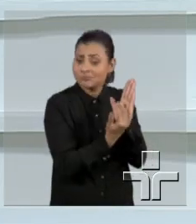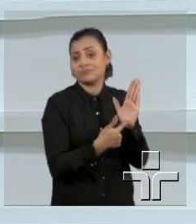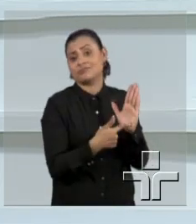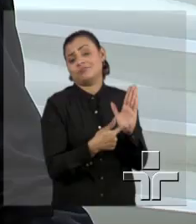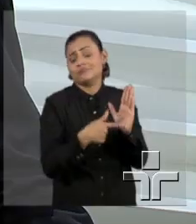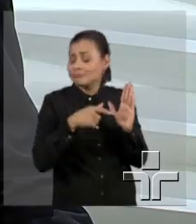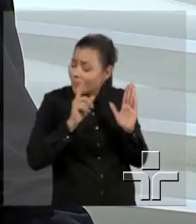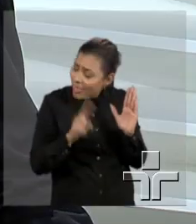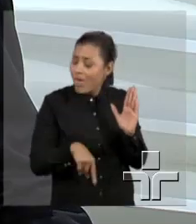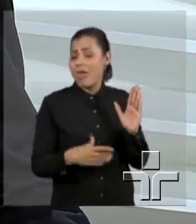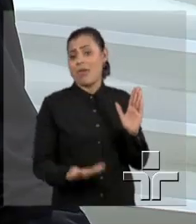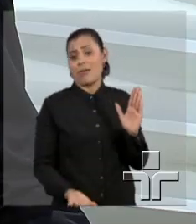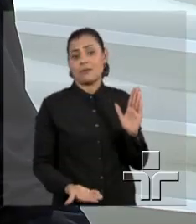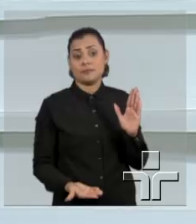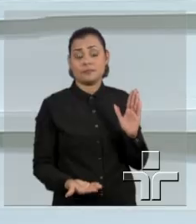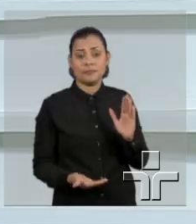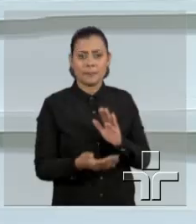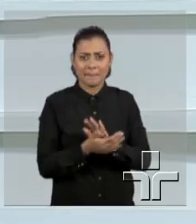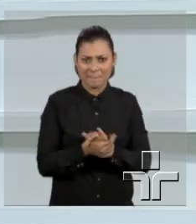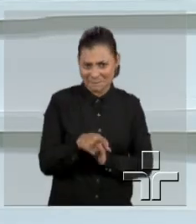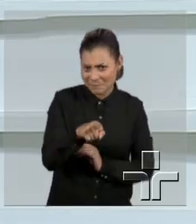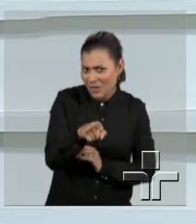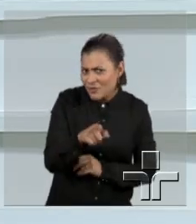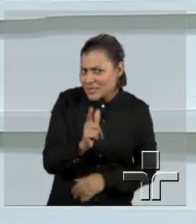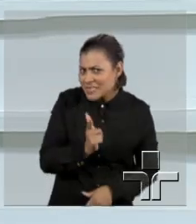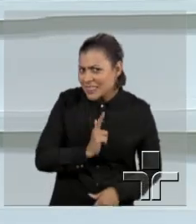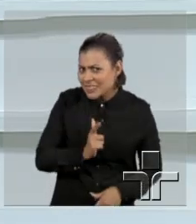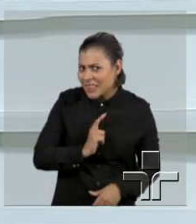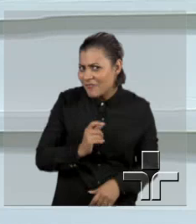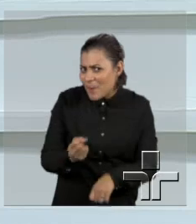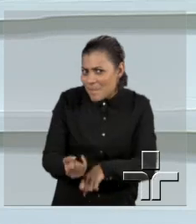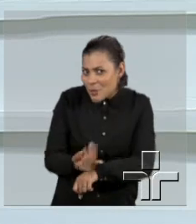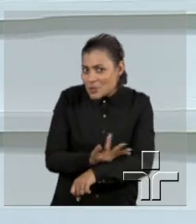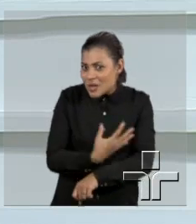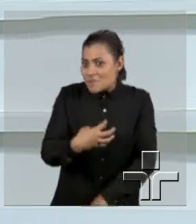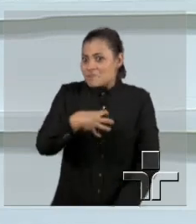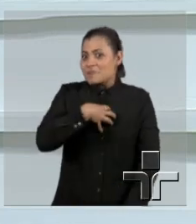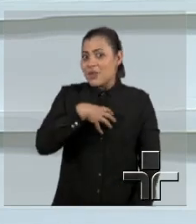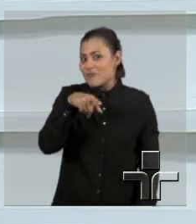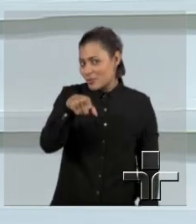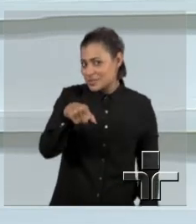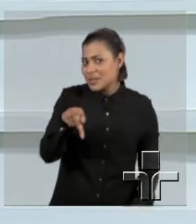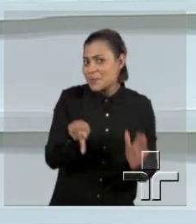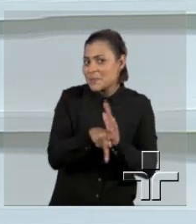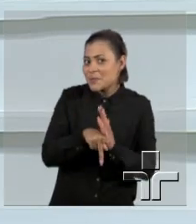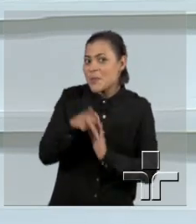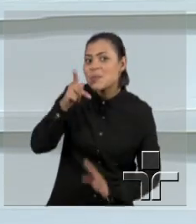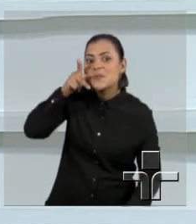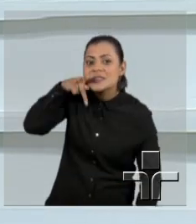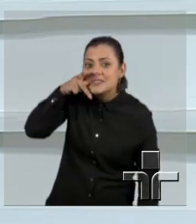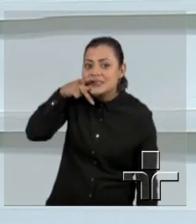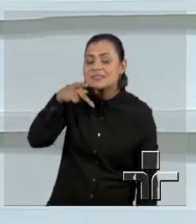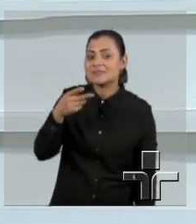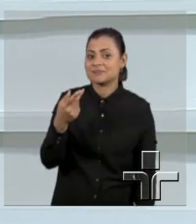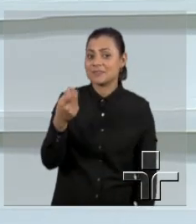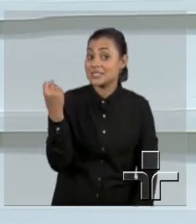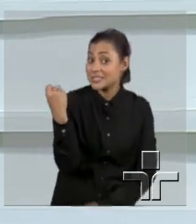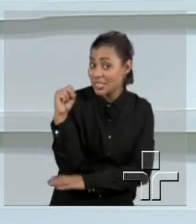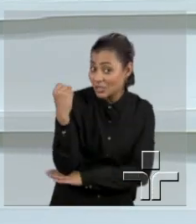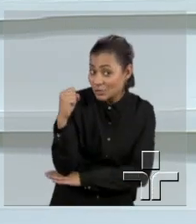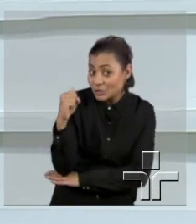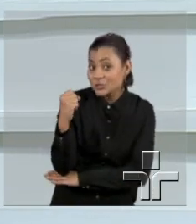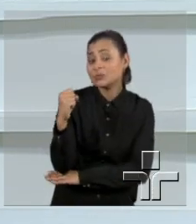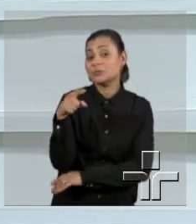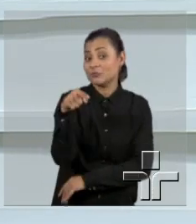objetivamente. O senhor ficou particularmente tocado, como sergipano, com essa declaração do presidente